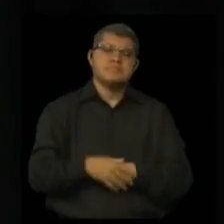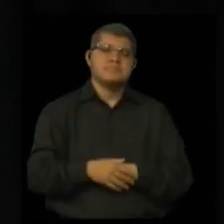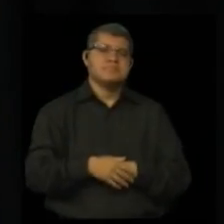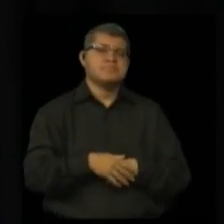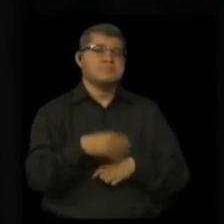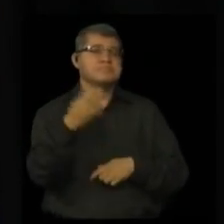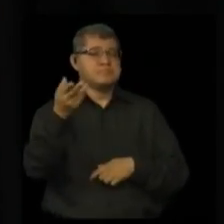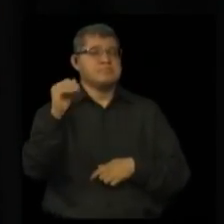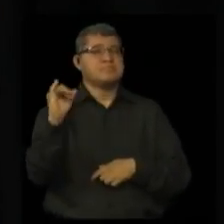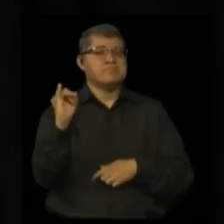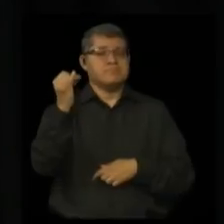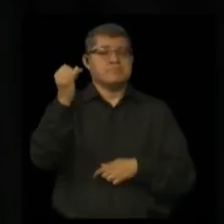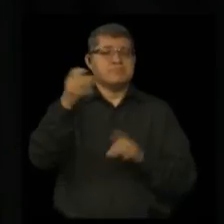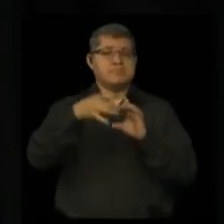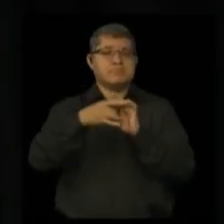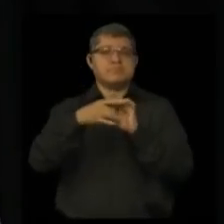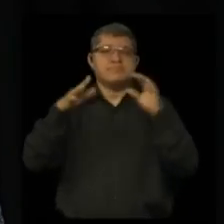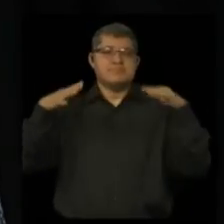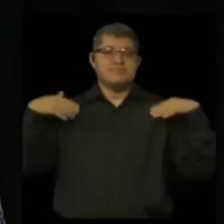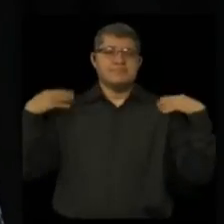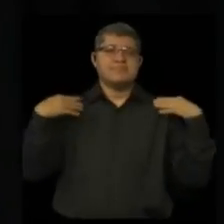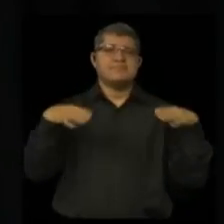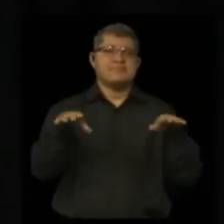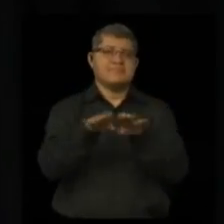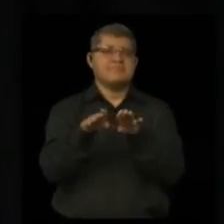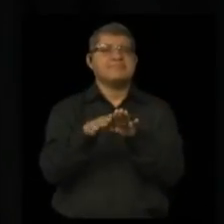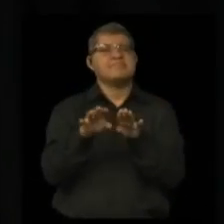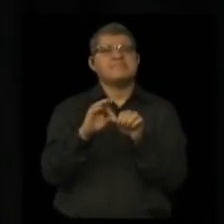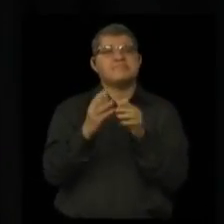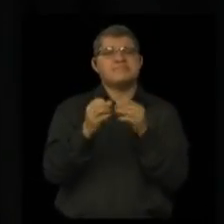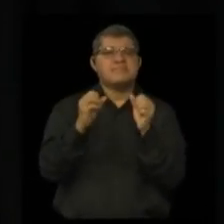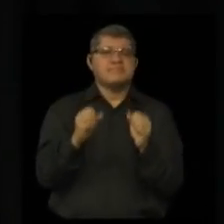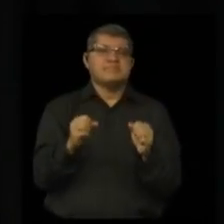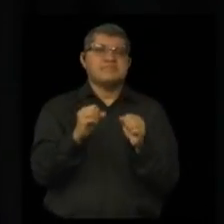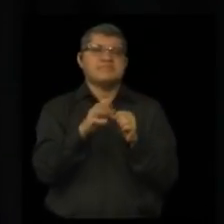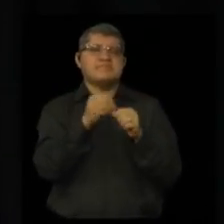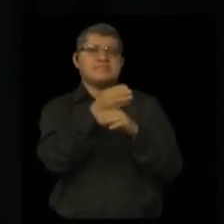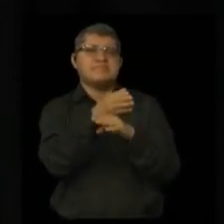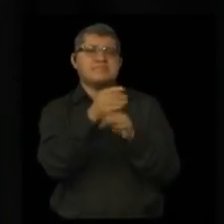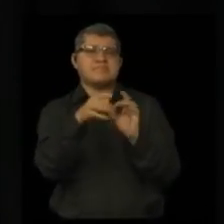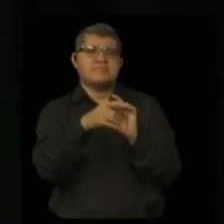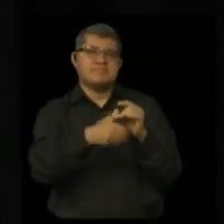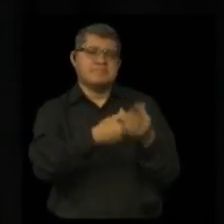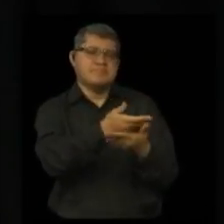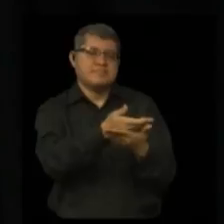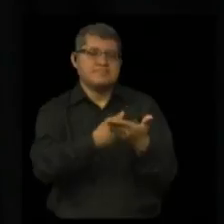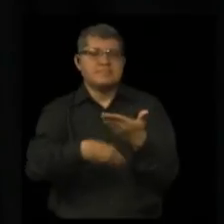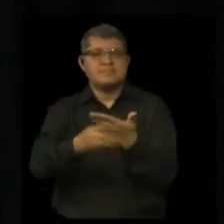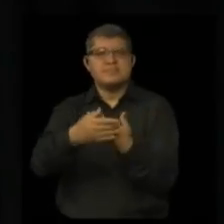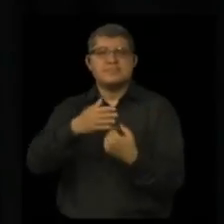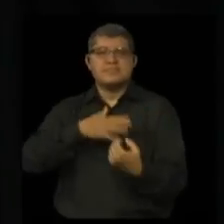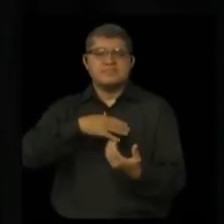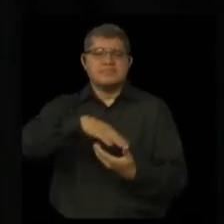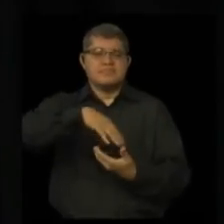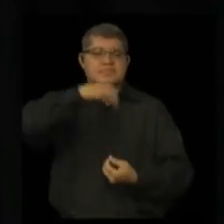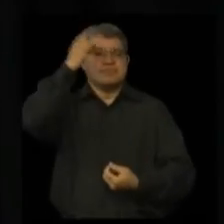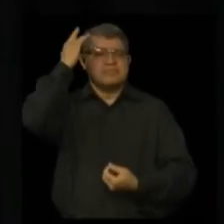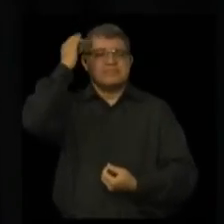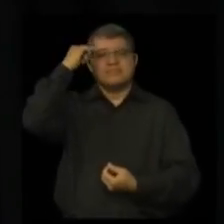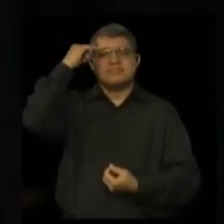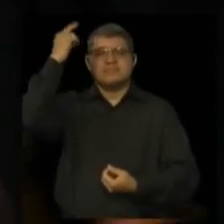da importância, da alegria também, né? De poder partilhar o que a minha alma pensa com